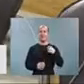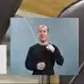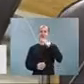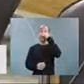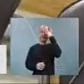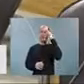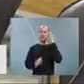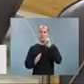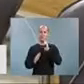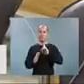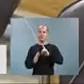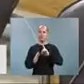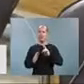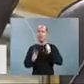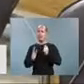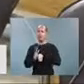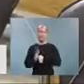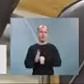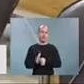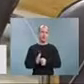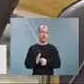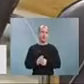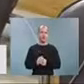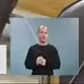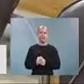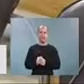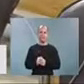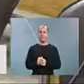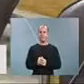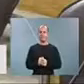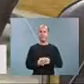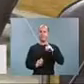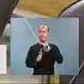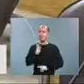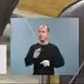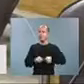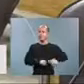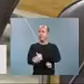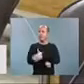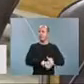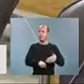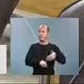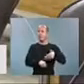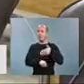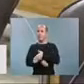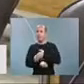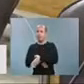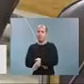direito, não tem sequer o direito de andar nas estradas do Rio Grande do